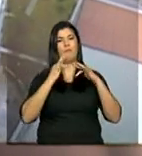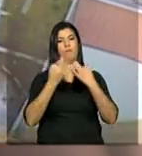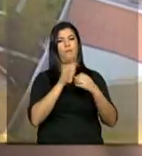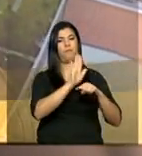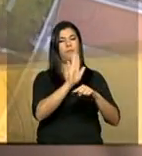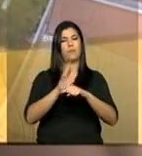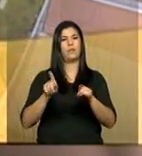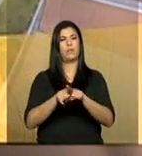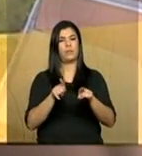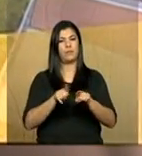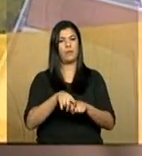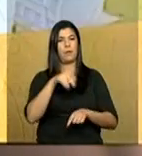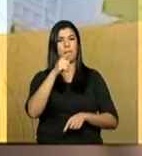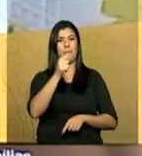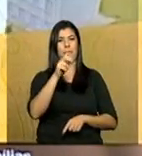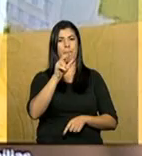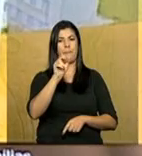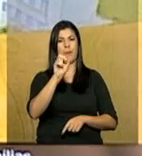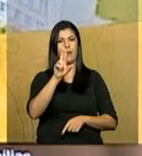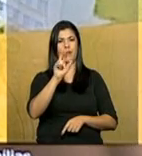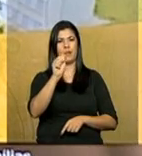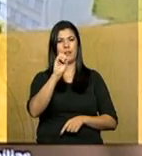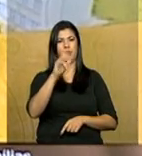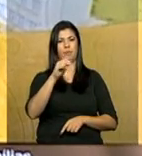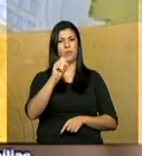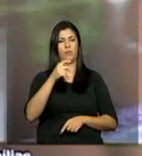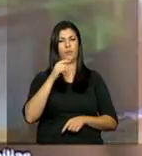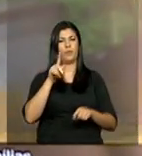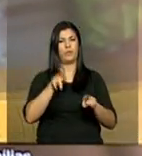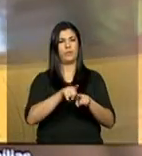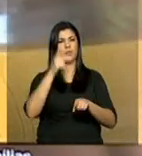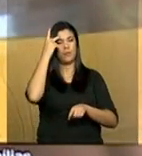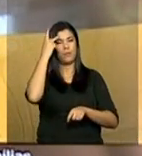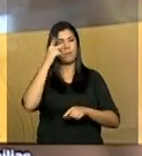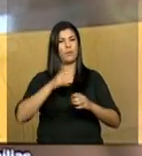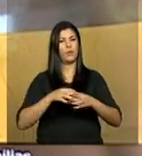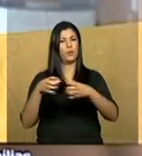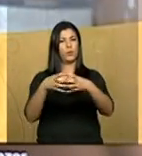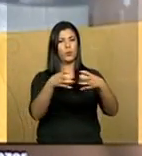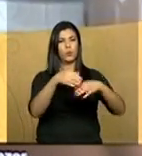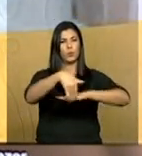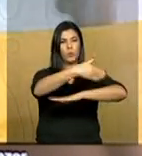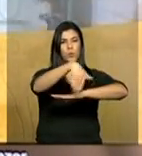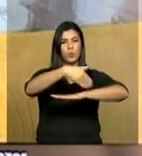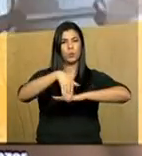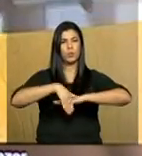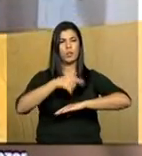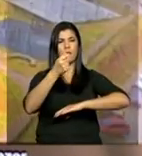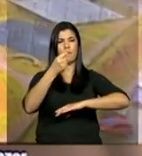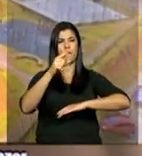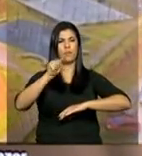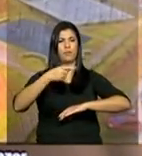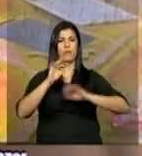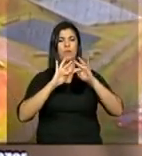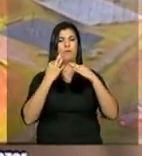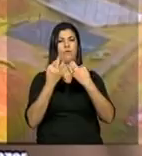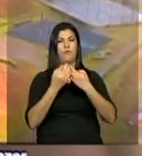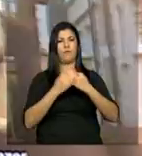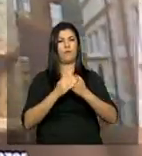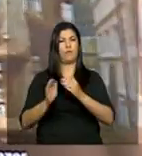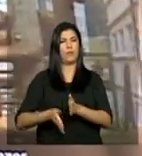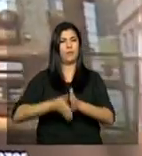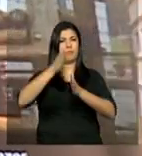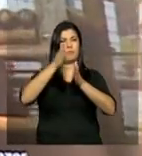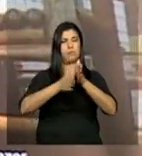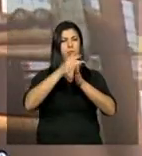E em Paraisópolis, São Paulo, o conjunto de obras já atende a mais de 20 mil famílias com moradia, contenção de encostas,